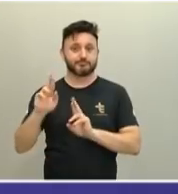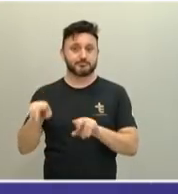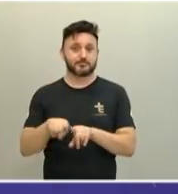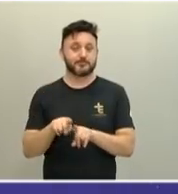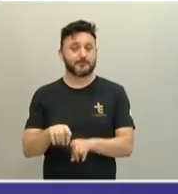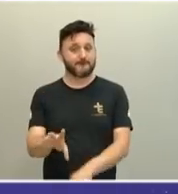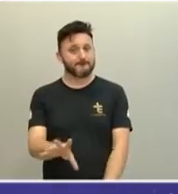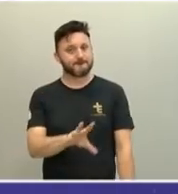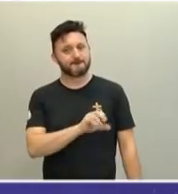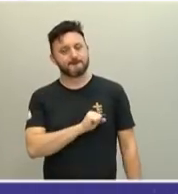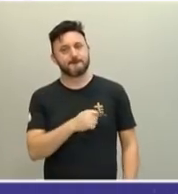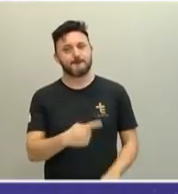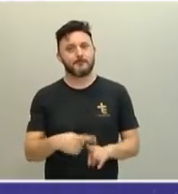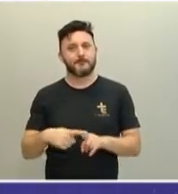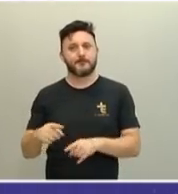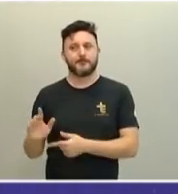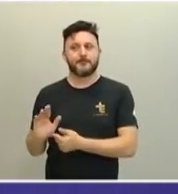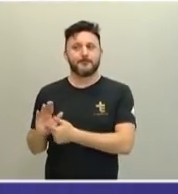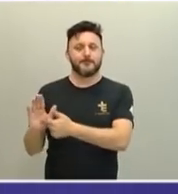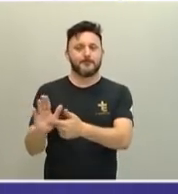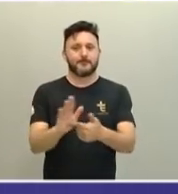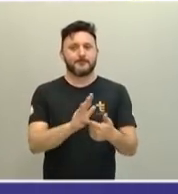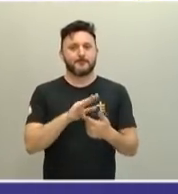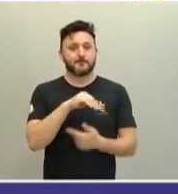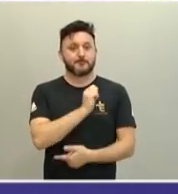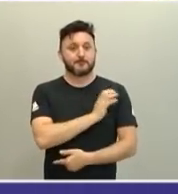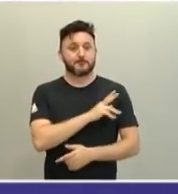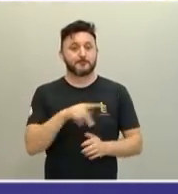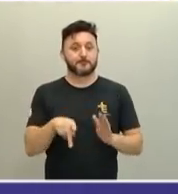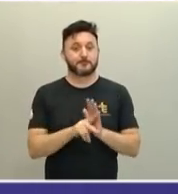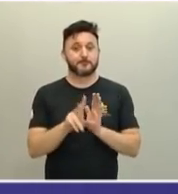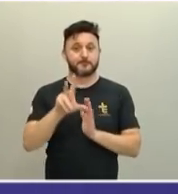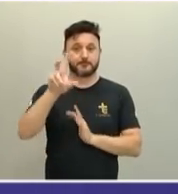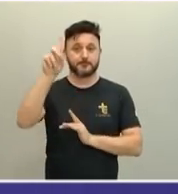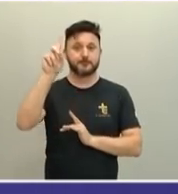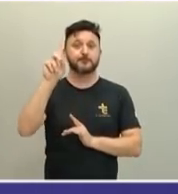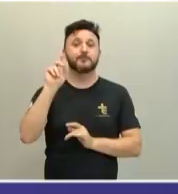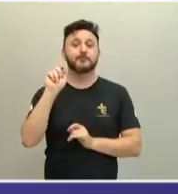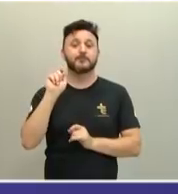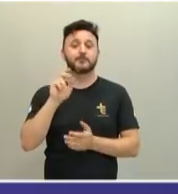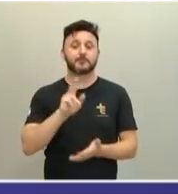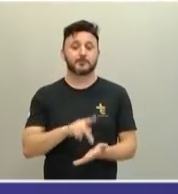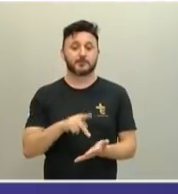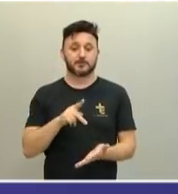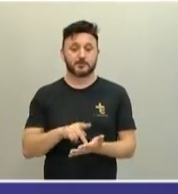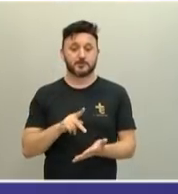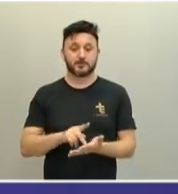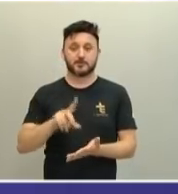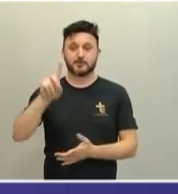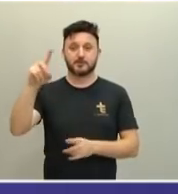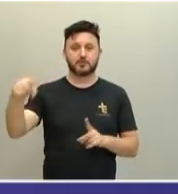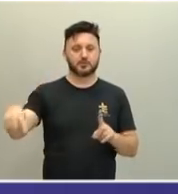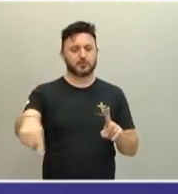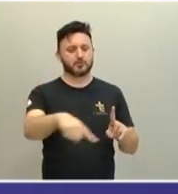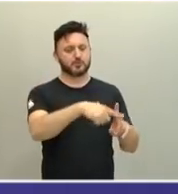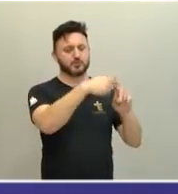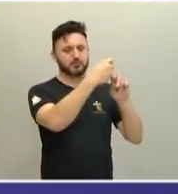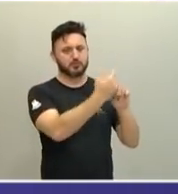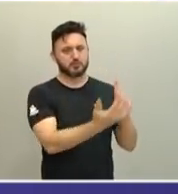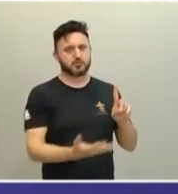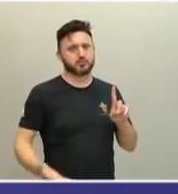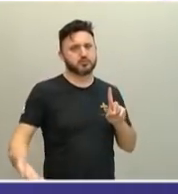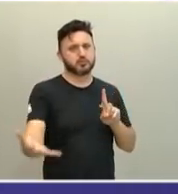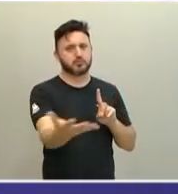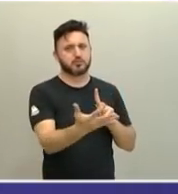para trazer ao coração do povo de Deus a verdadeira esperança que emana da cruz de Cristo, que nos